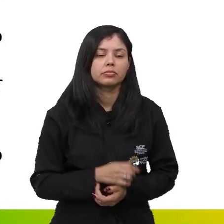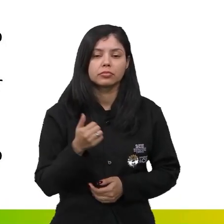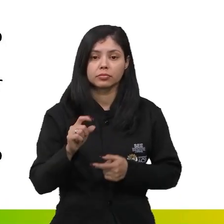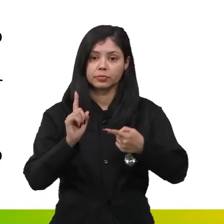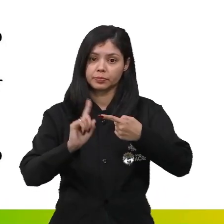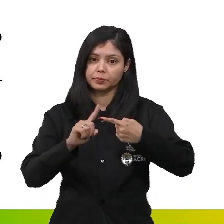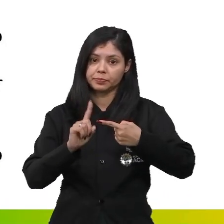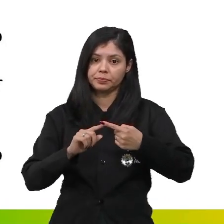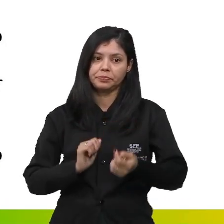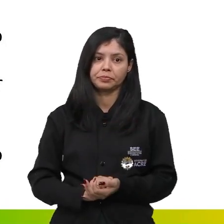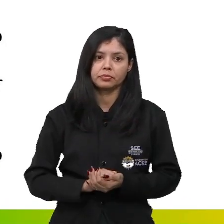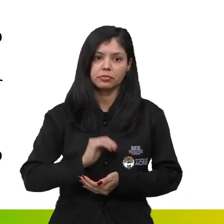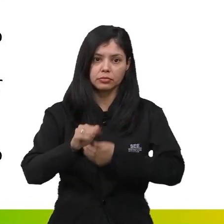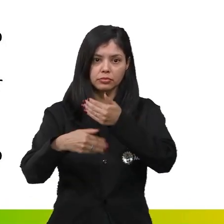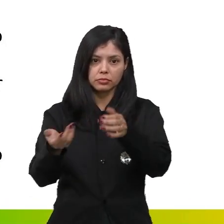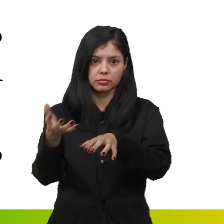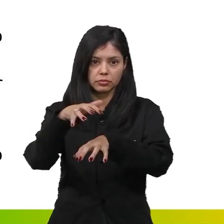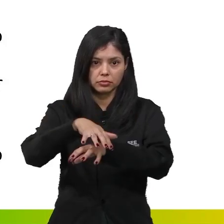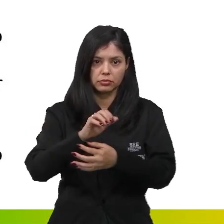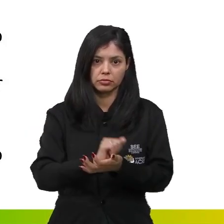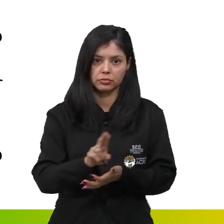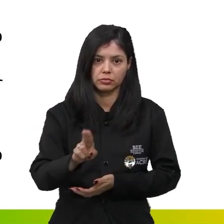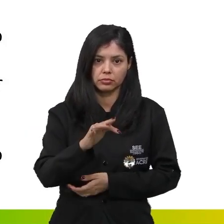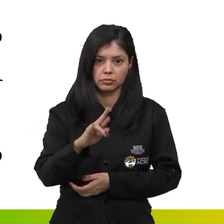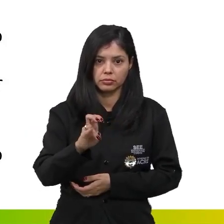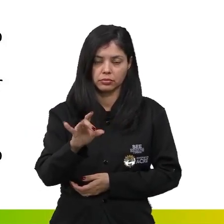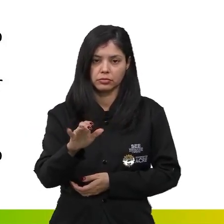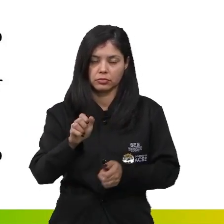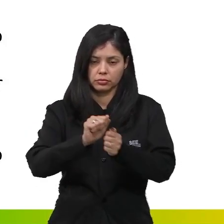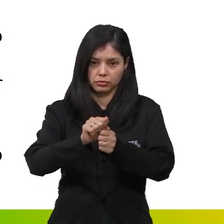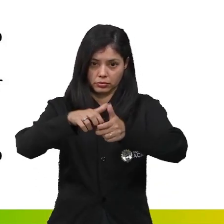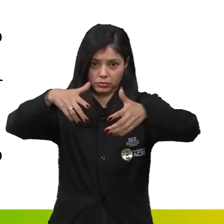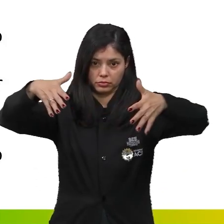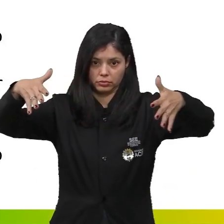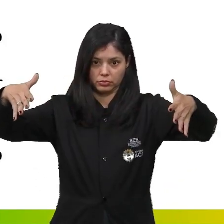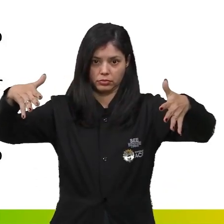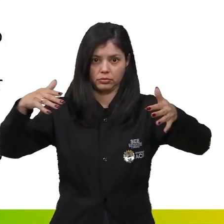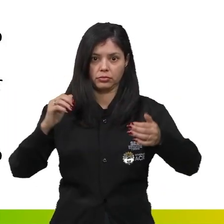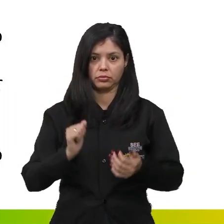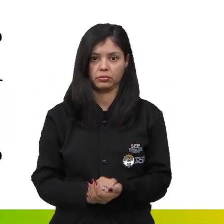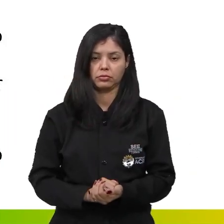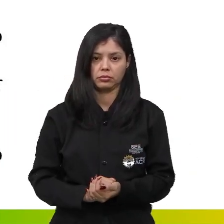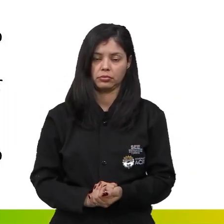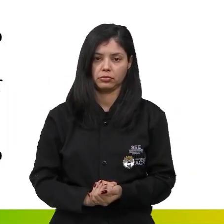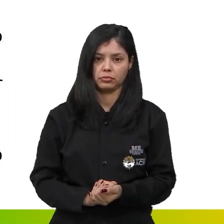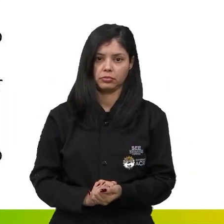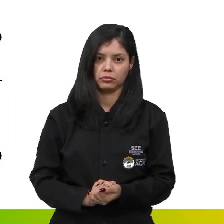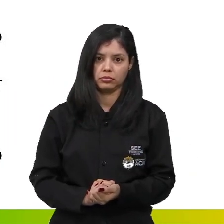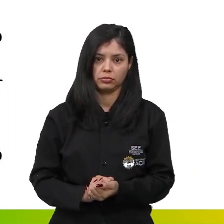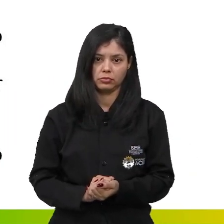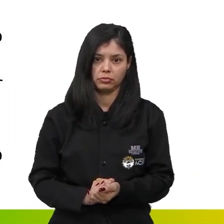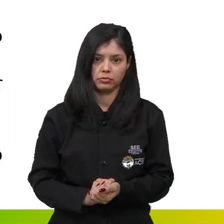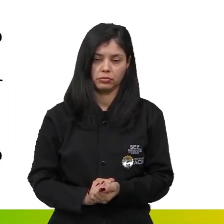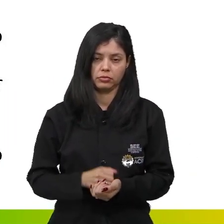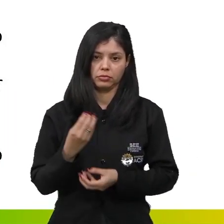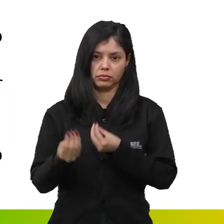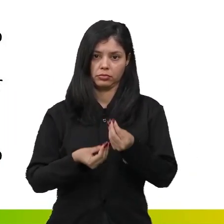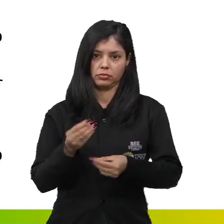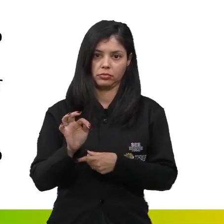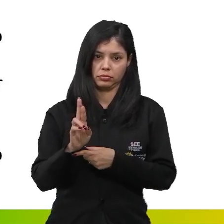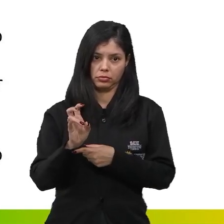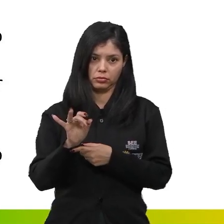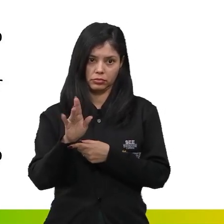Atividade 1. Durante o período colonial, as chamadas frentes de expansão, como